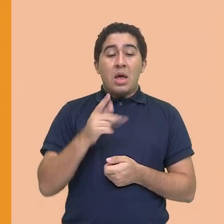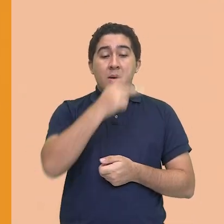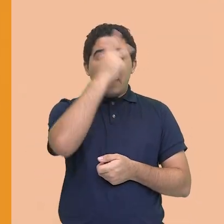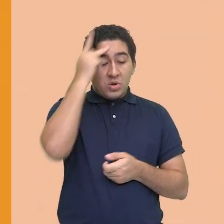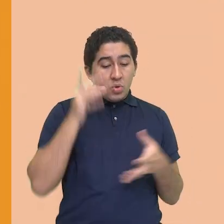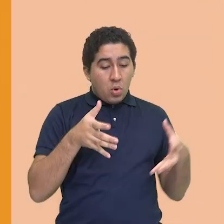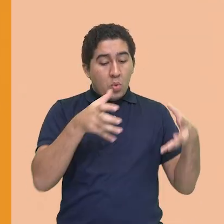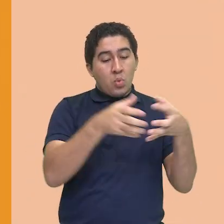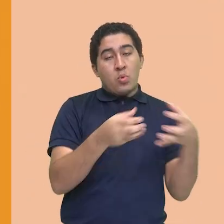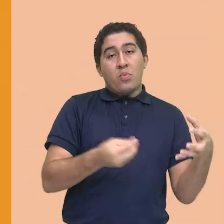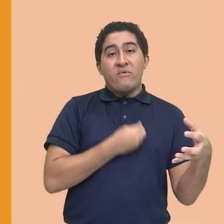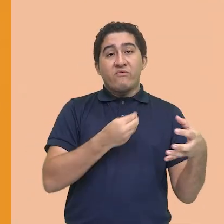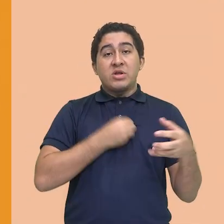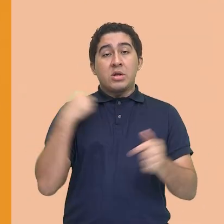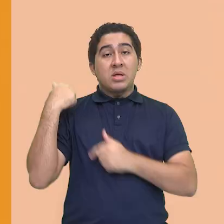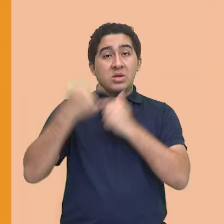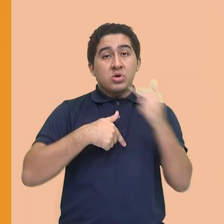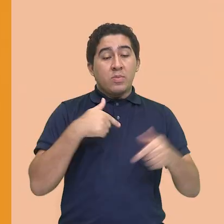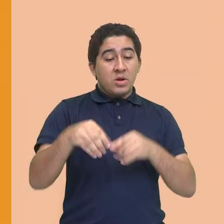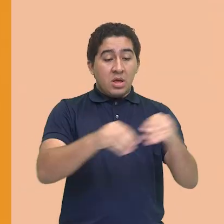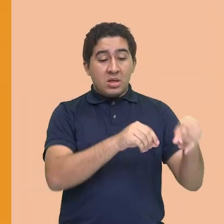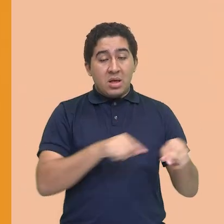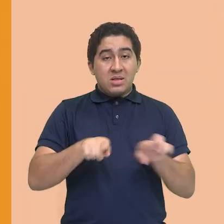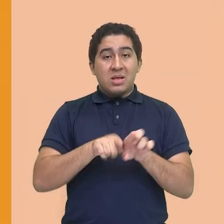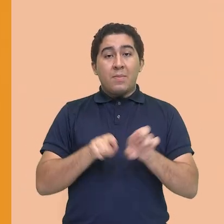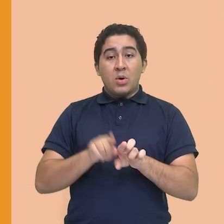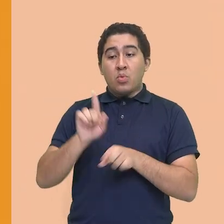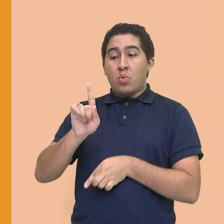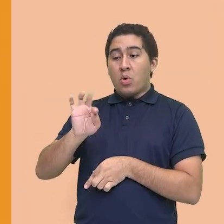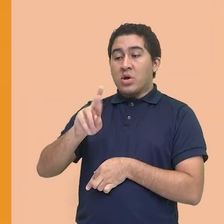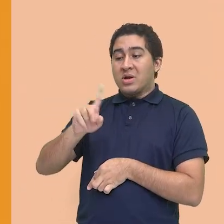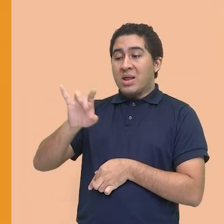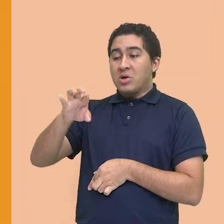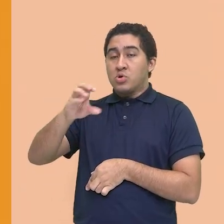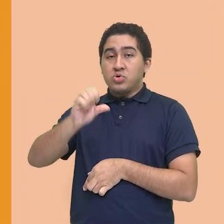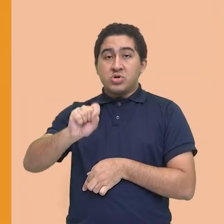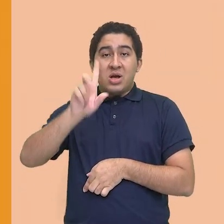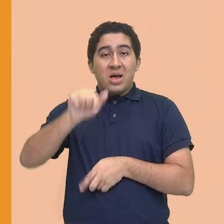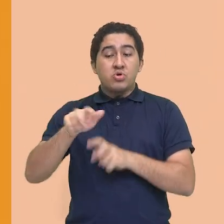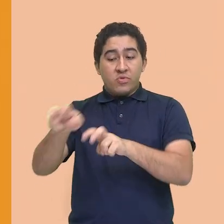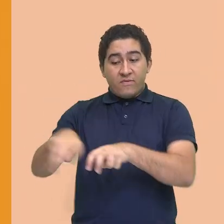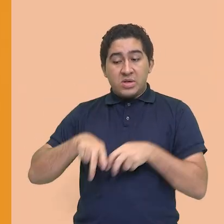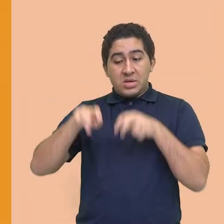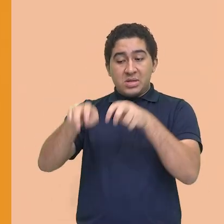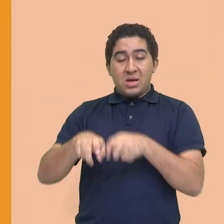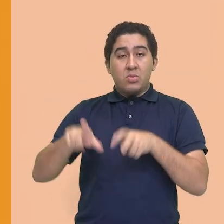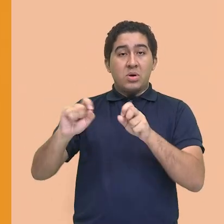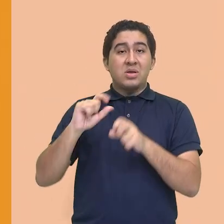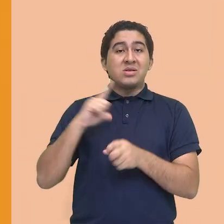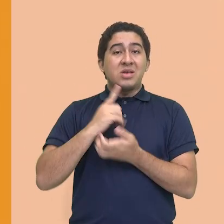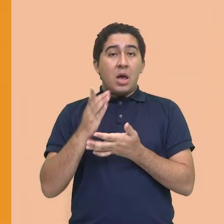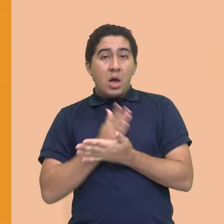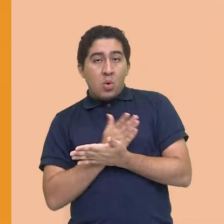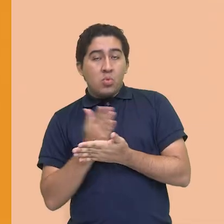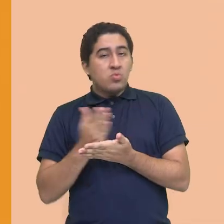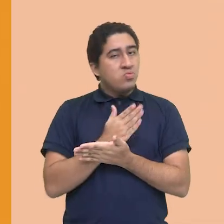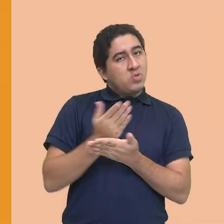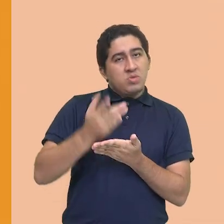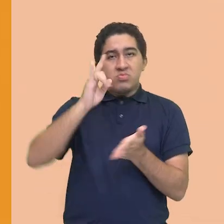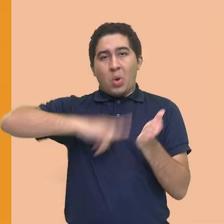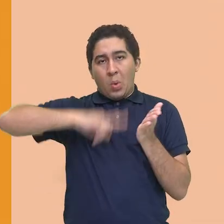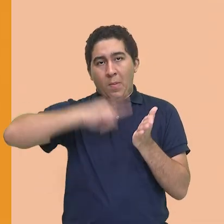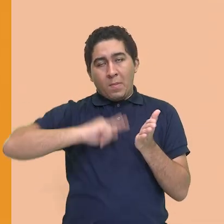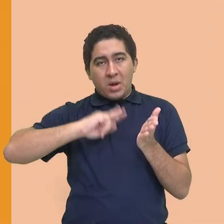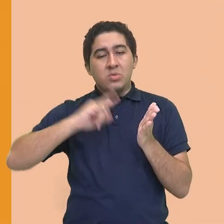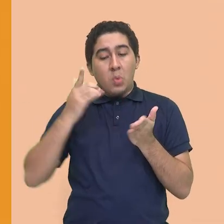que viviam tradicionalmente na terra, e os chamados grileiros, que eram os fazendeiros que, através de alguns subterfúgios, conseguiam